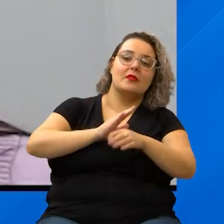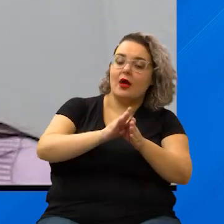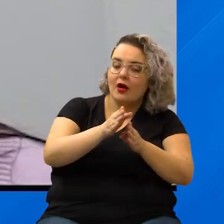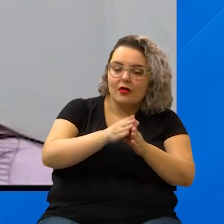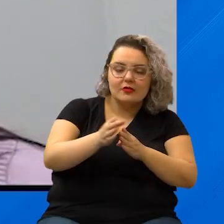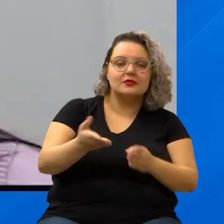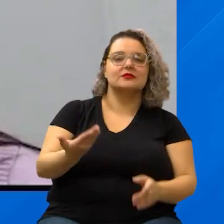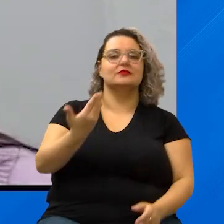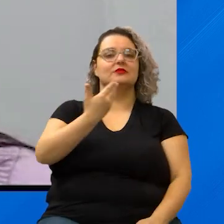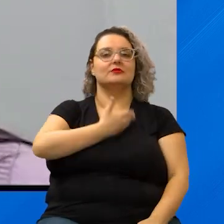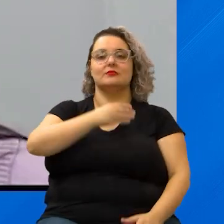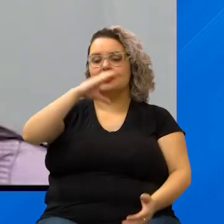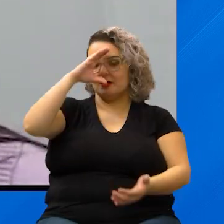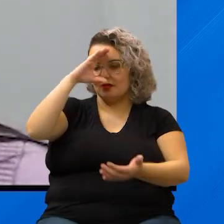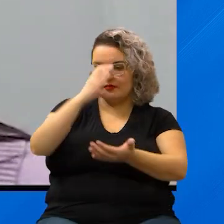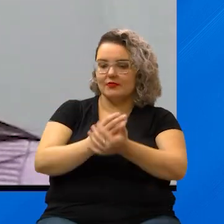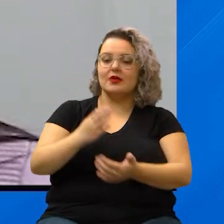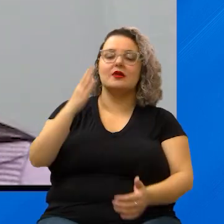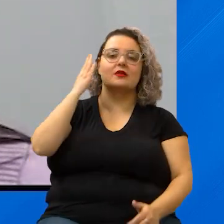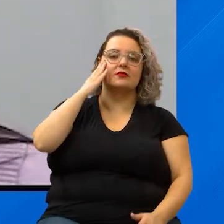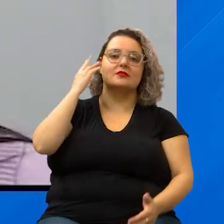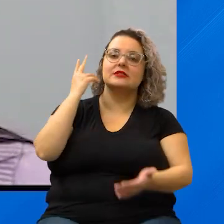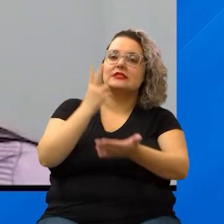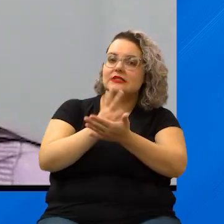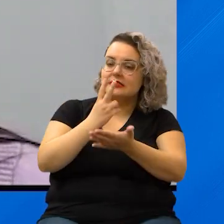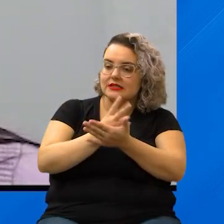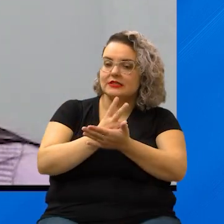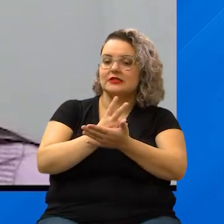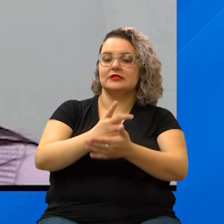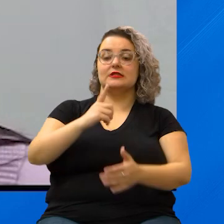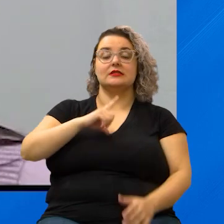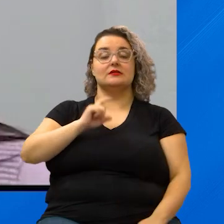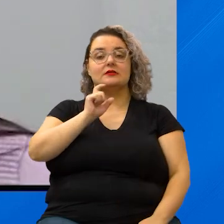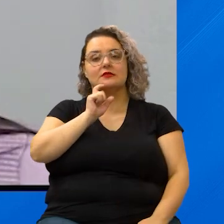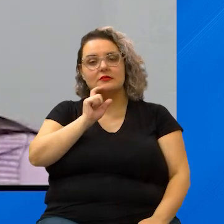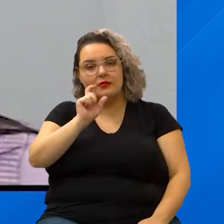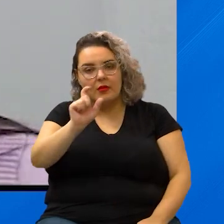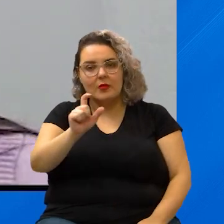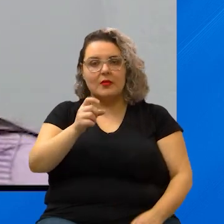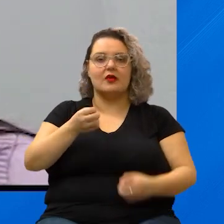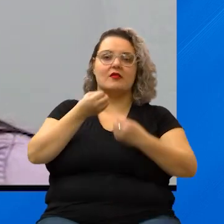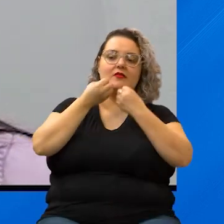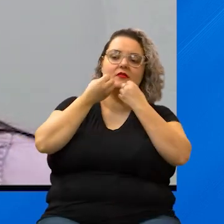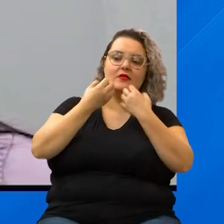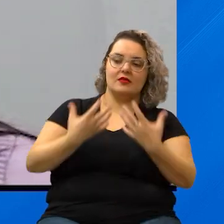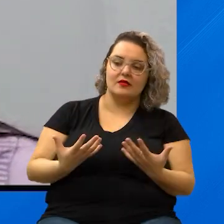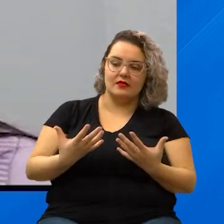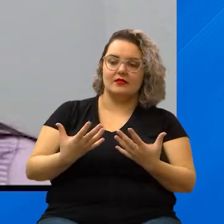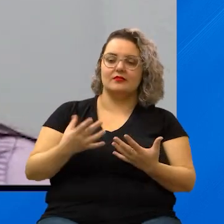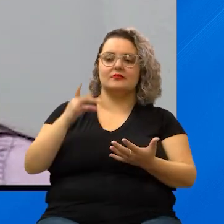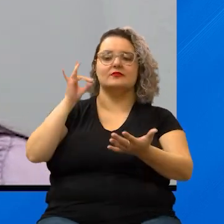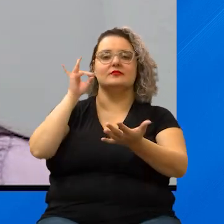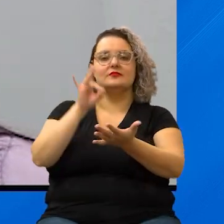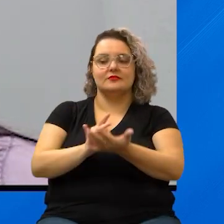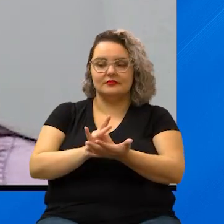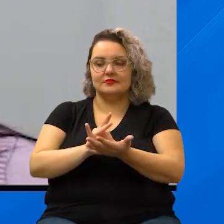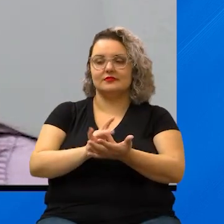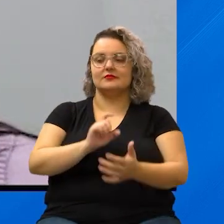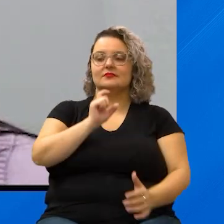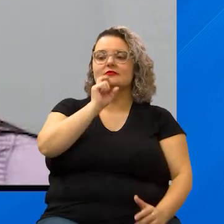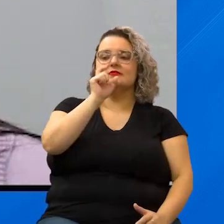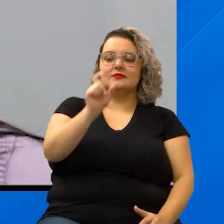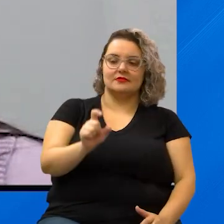como amigo. Porque eu confio em você e eu sei que você sempre tem uma palavra boa, uma palavra